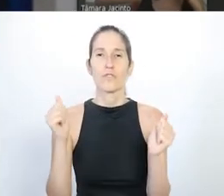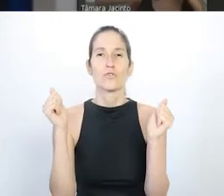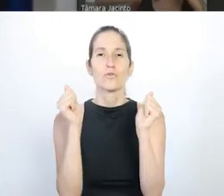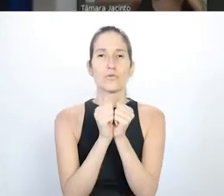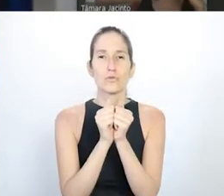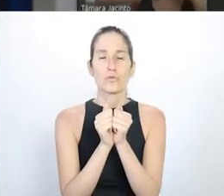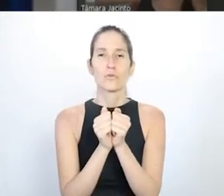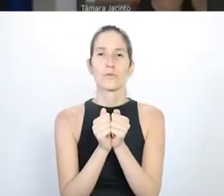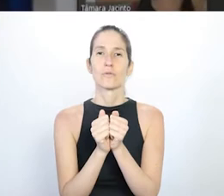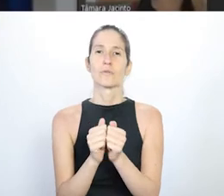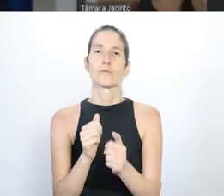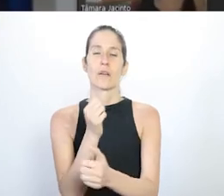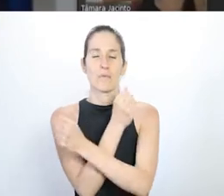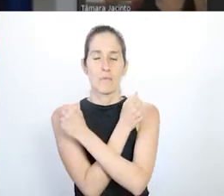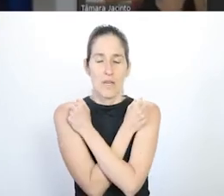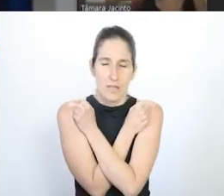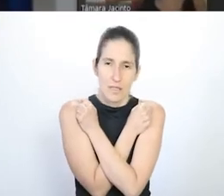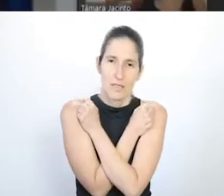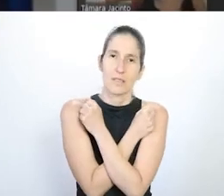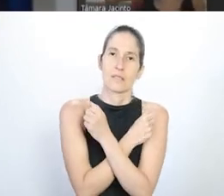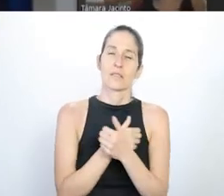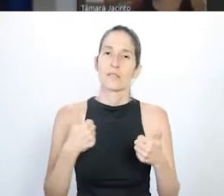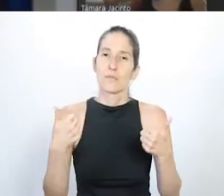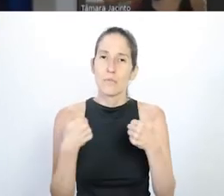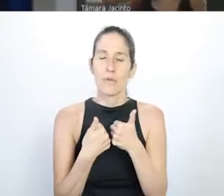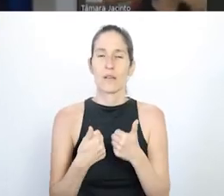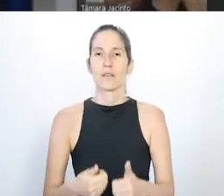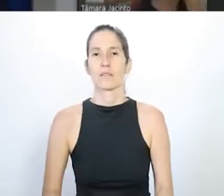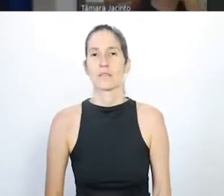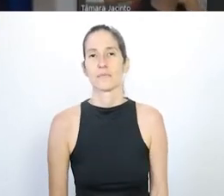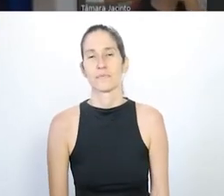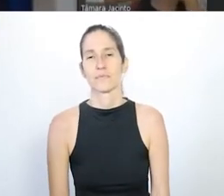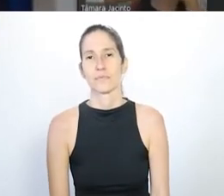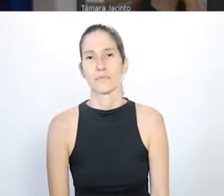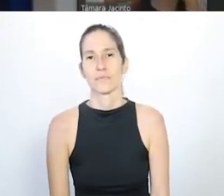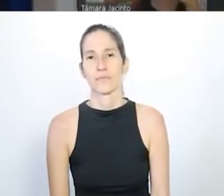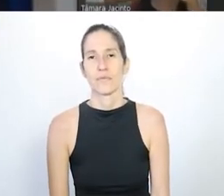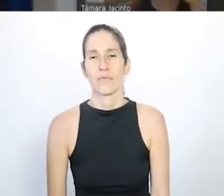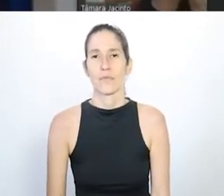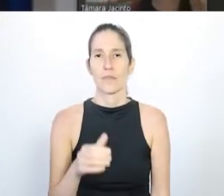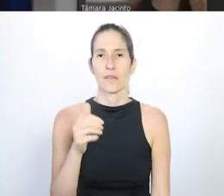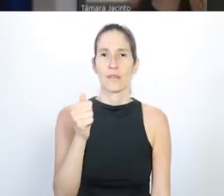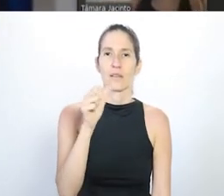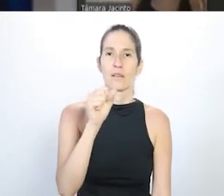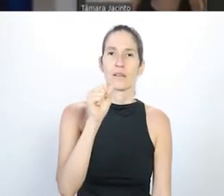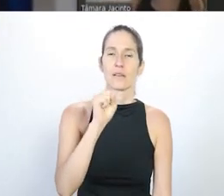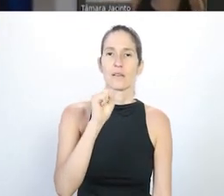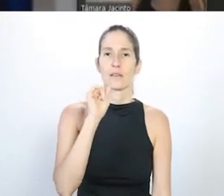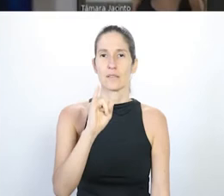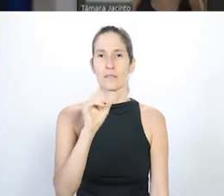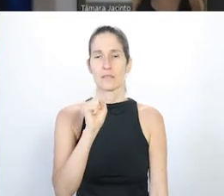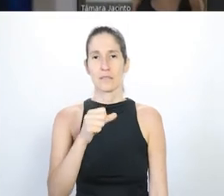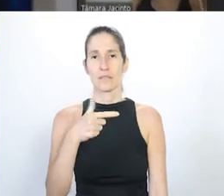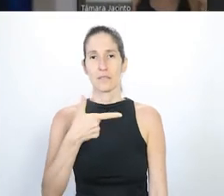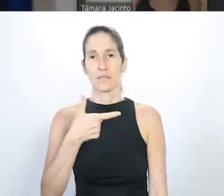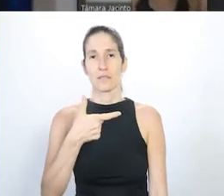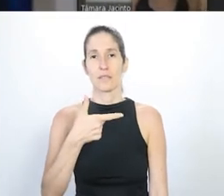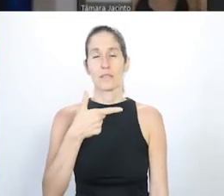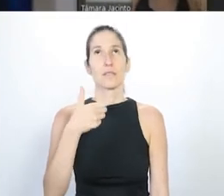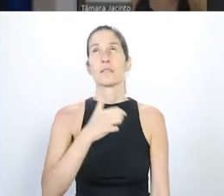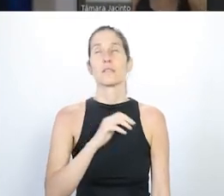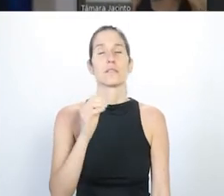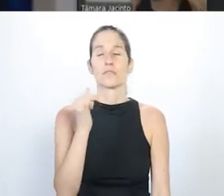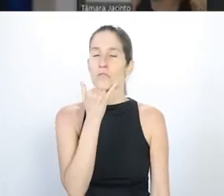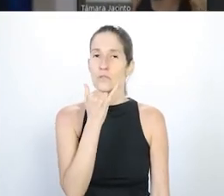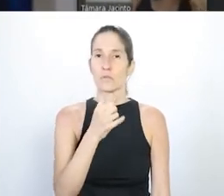outro. Assis, dia 14, show do Coco Raiz de Arco Verde e o Coco do Iguape,